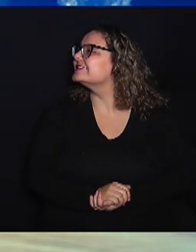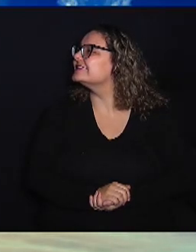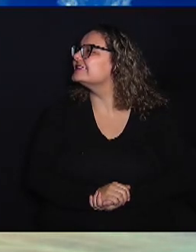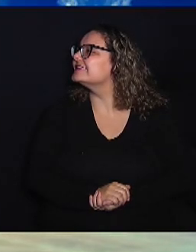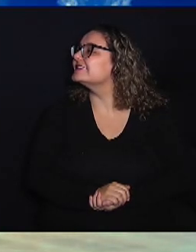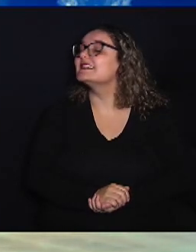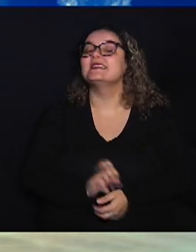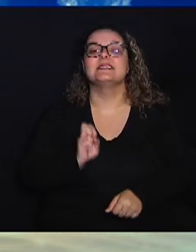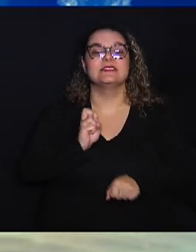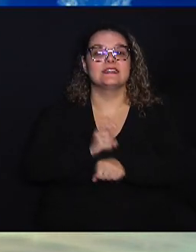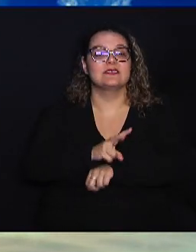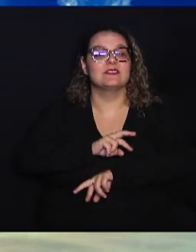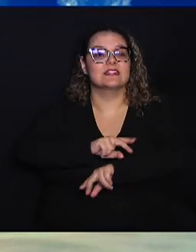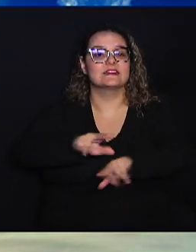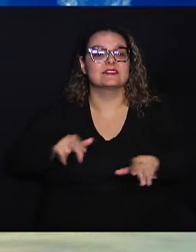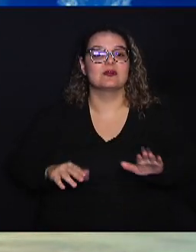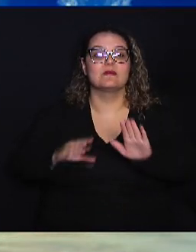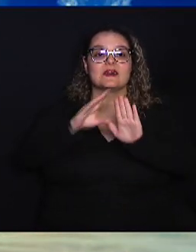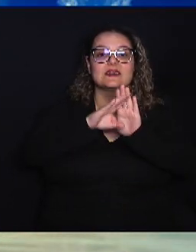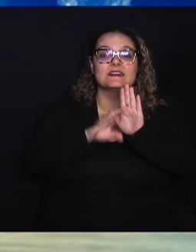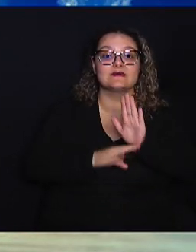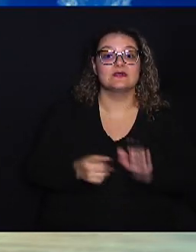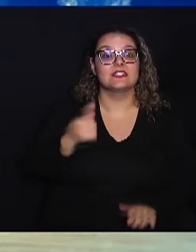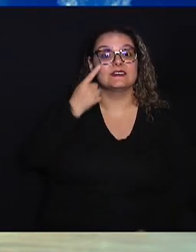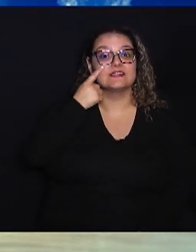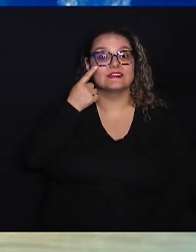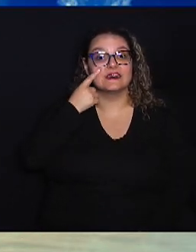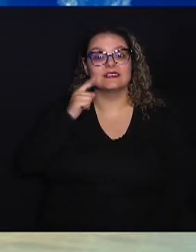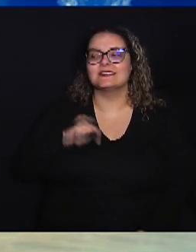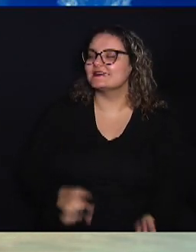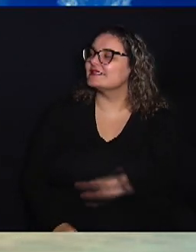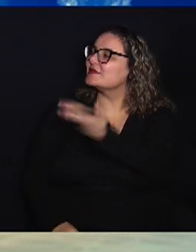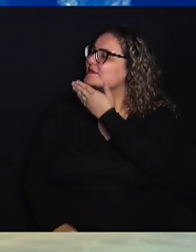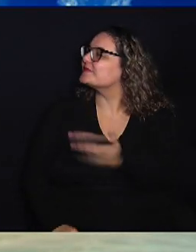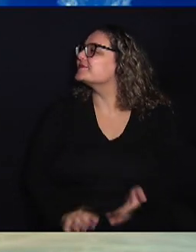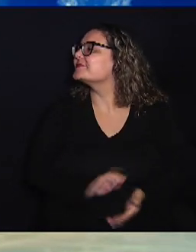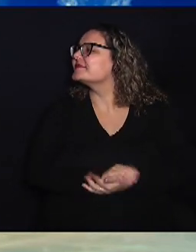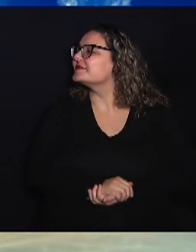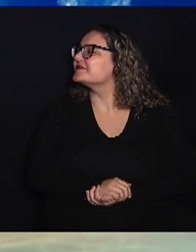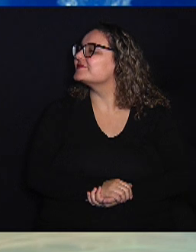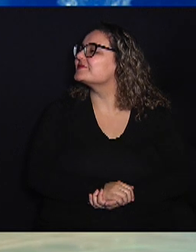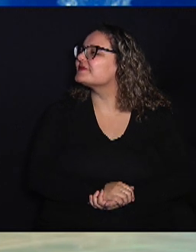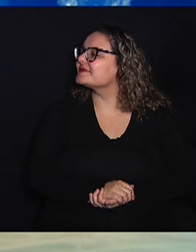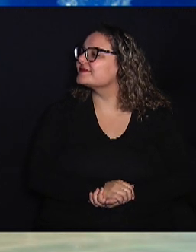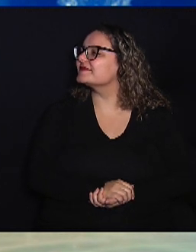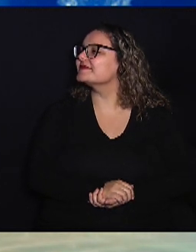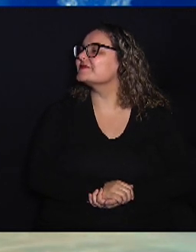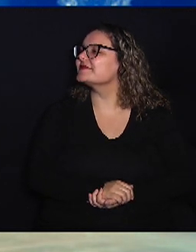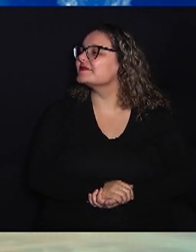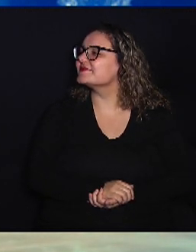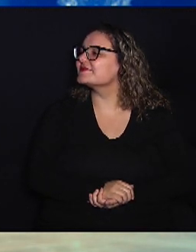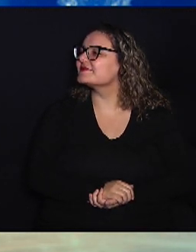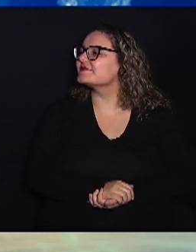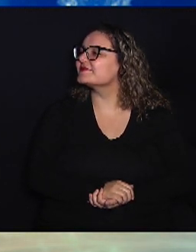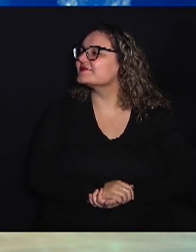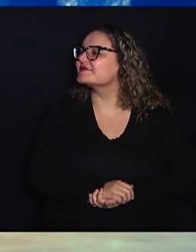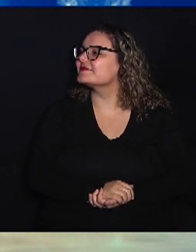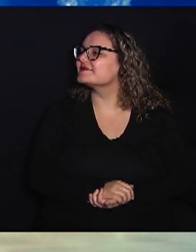Há vagas para açougueiro, ajudante de cozinha, ajudante de